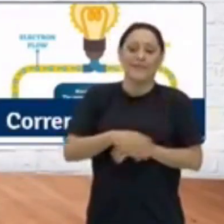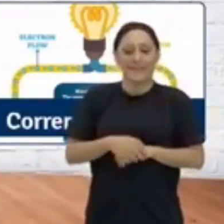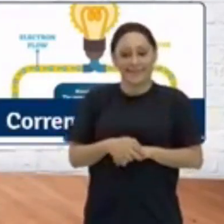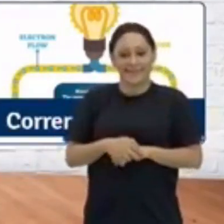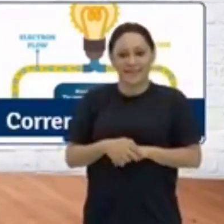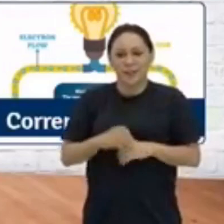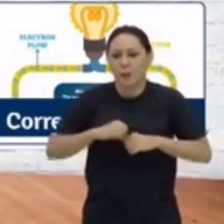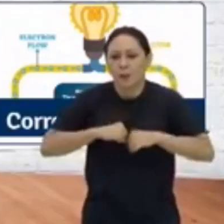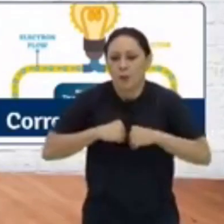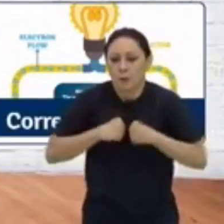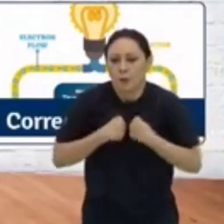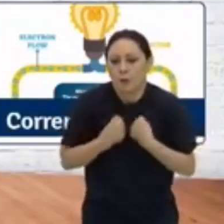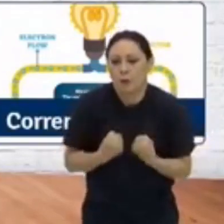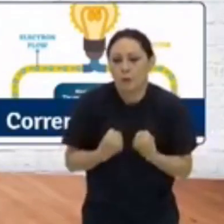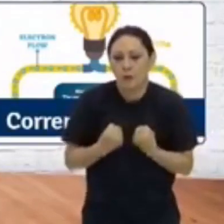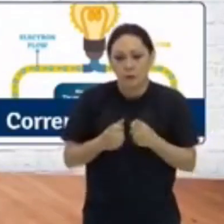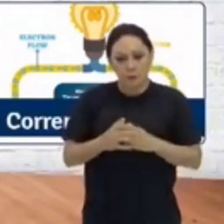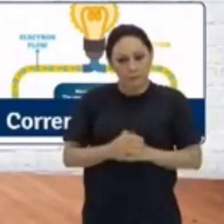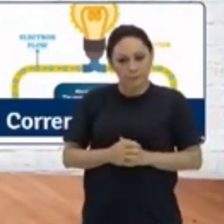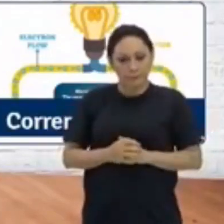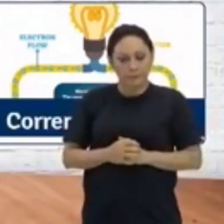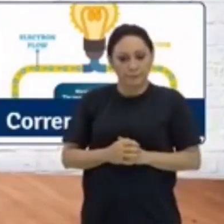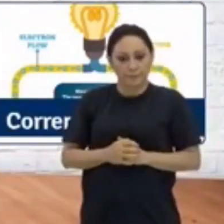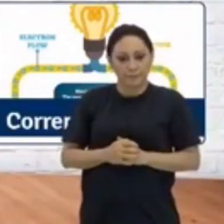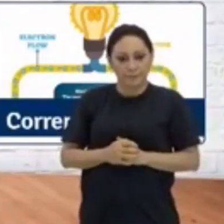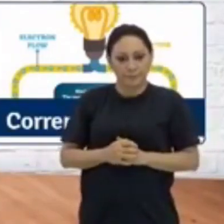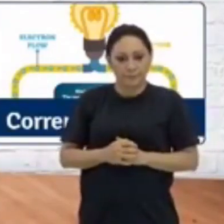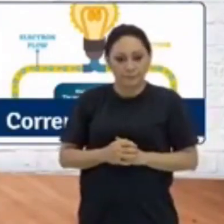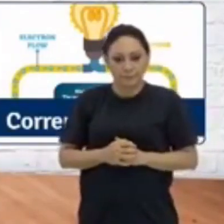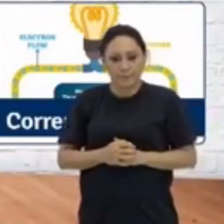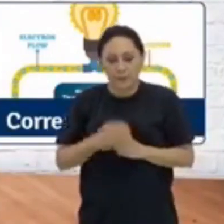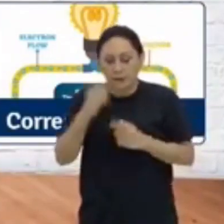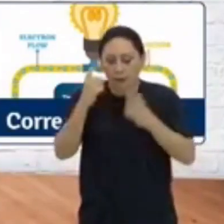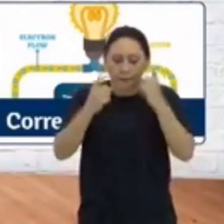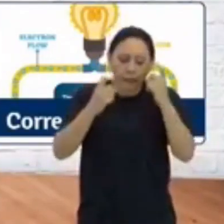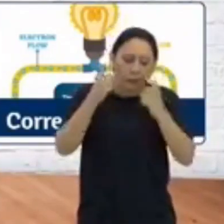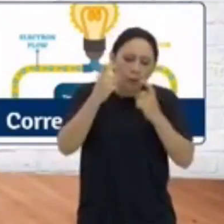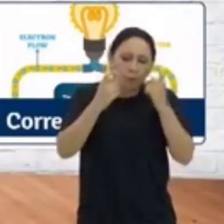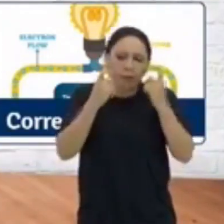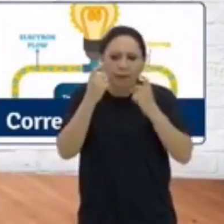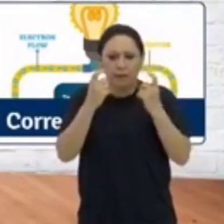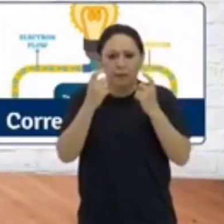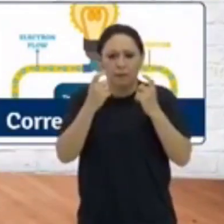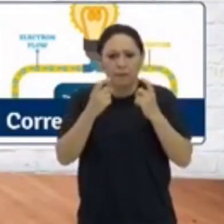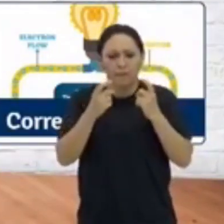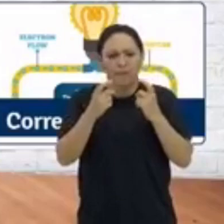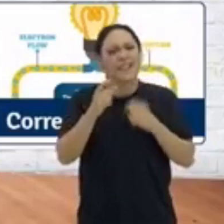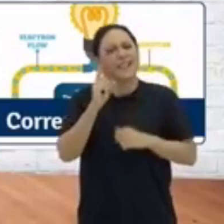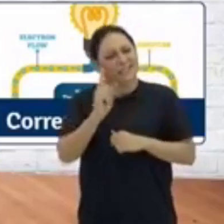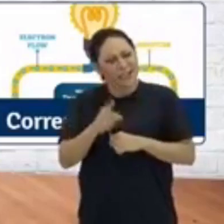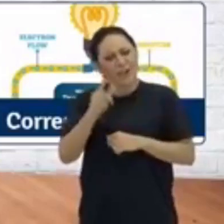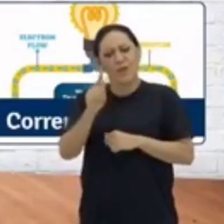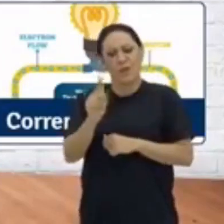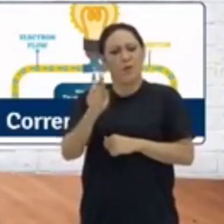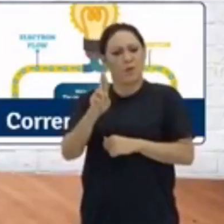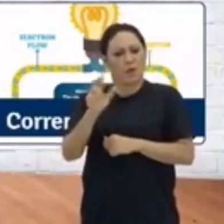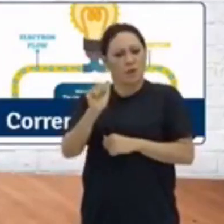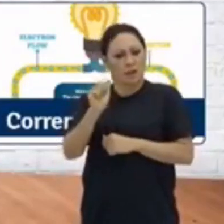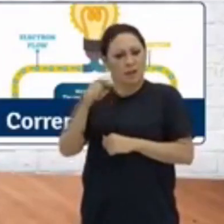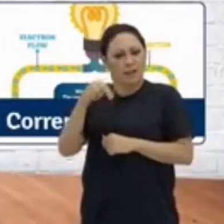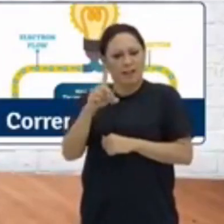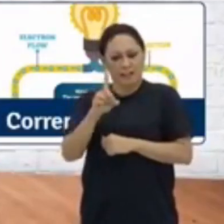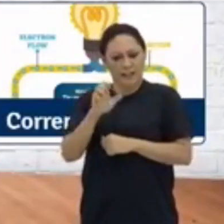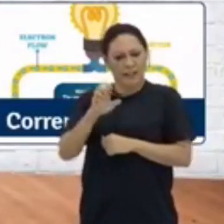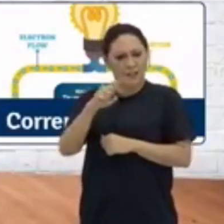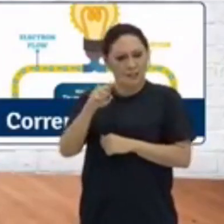o ódio, a preocupação, são grandezas? São exemplos de grandezas?